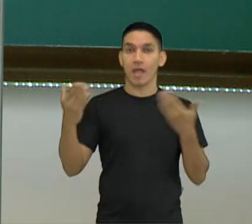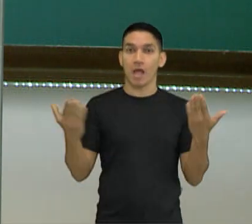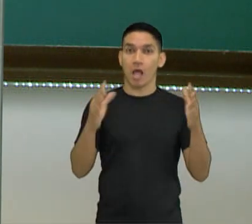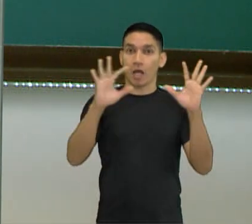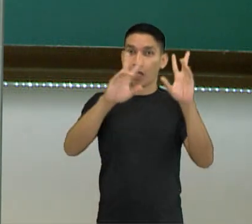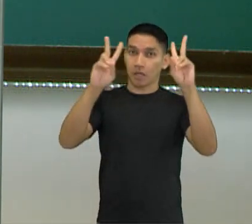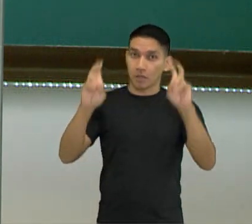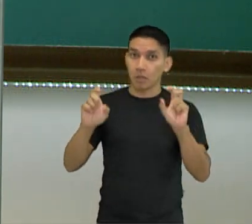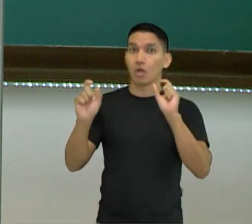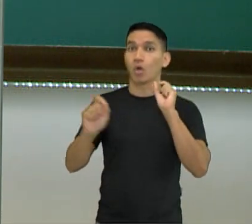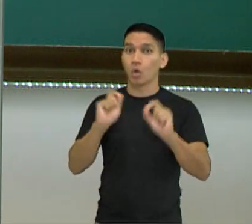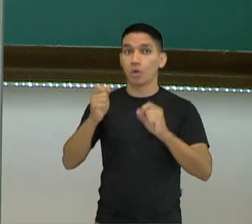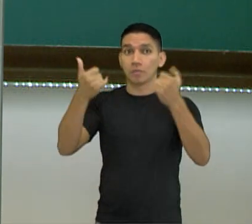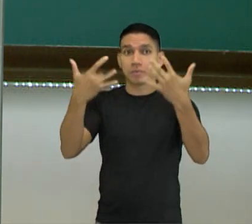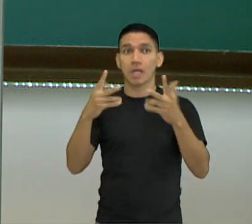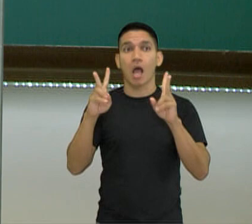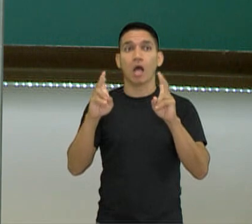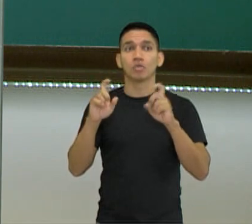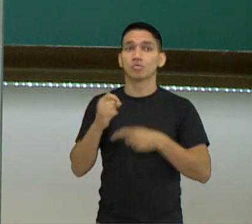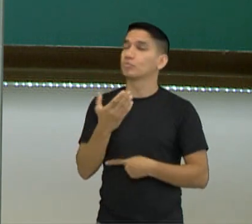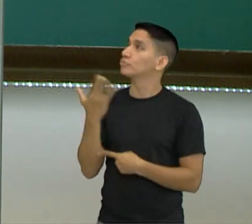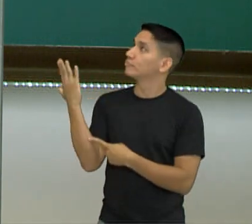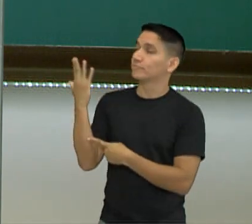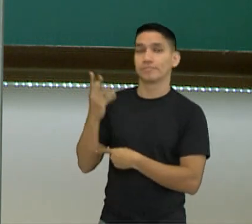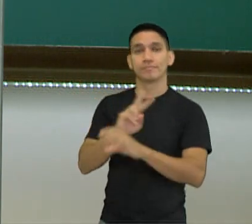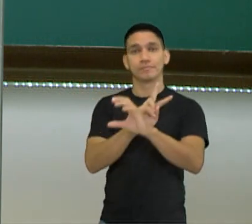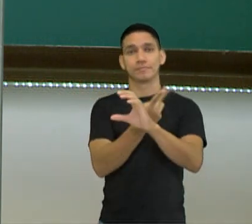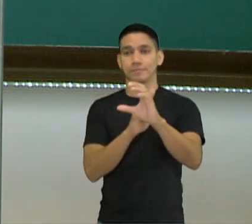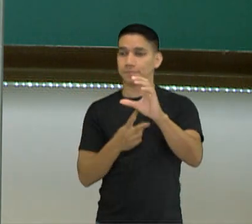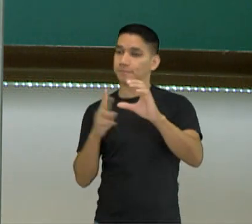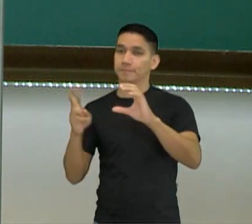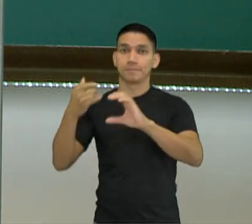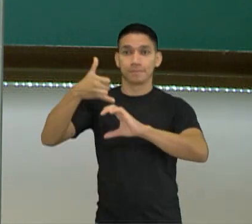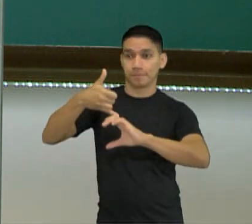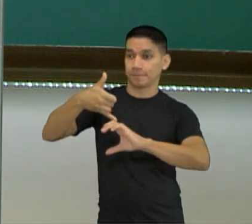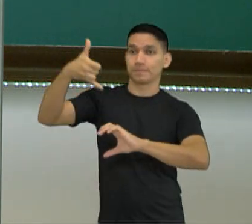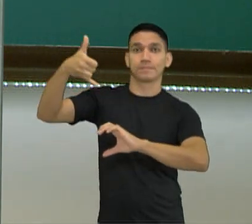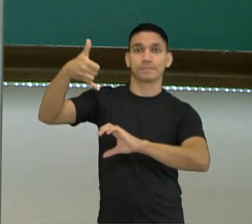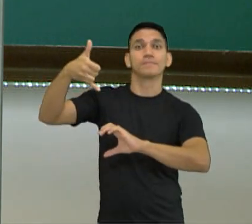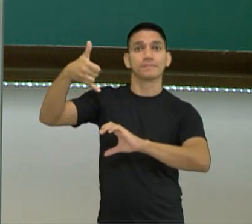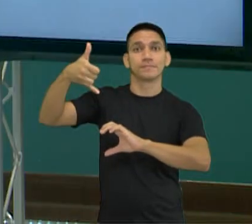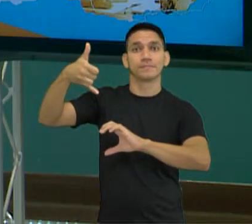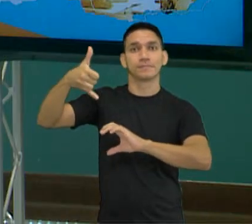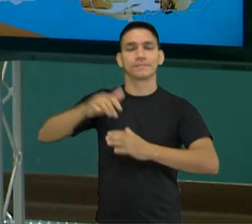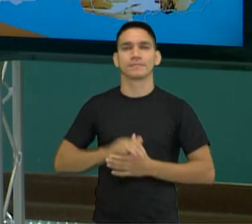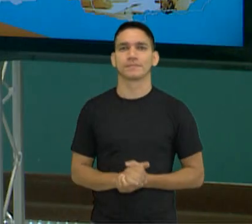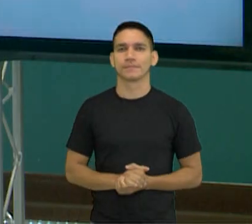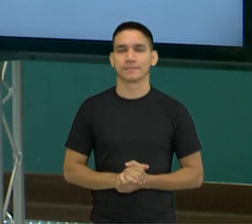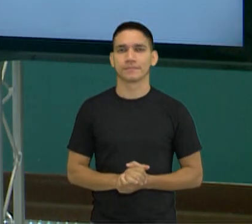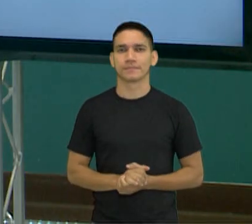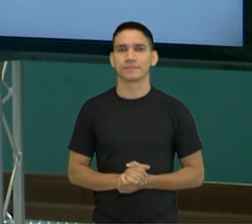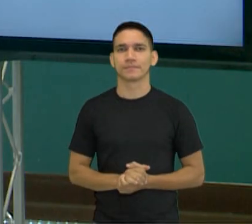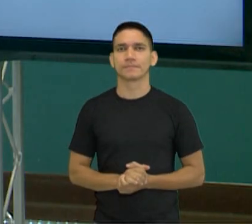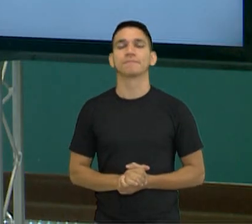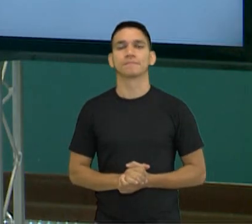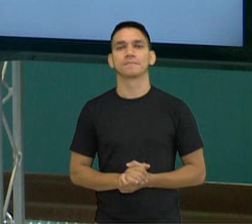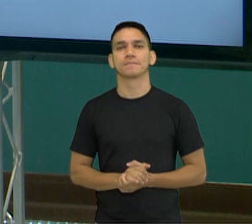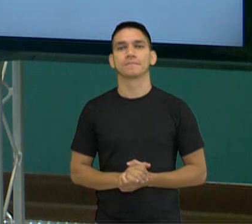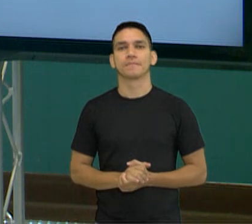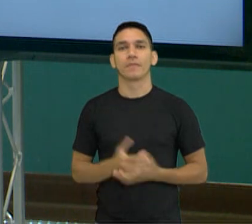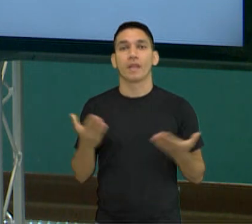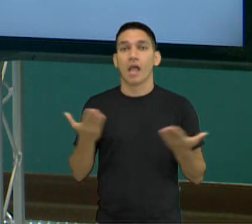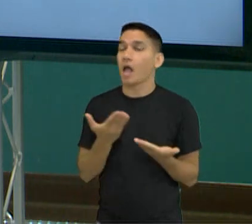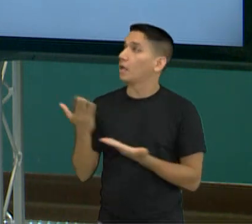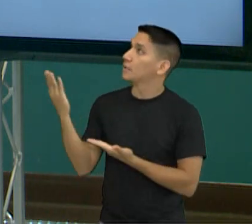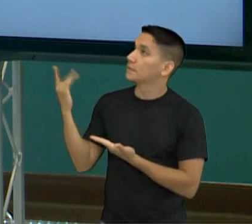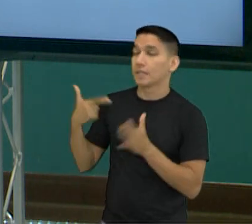em questão, nós vamos aprender sobre os hidrocarbonetos de cadeias ramificadas. Muito bem.